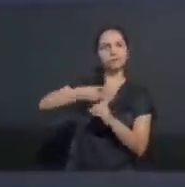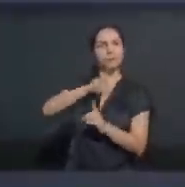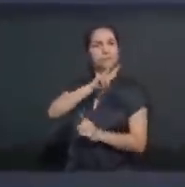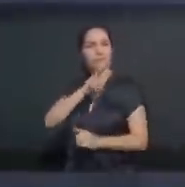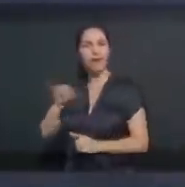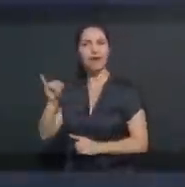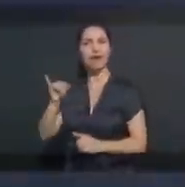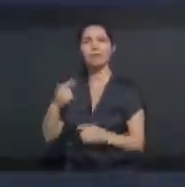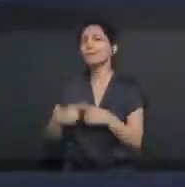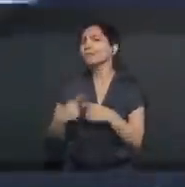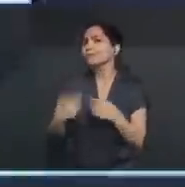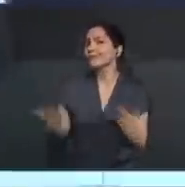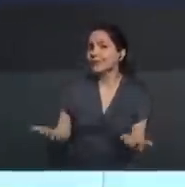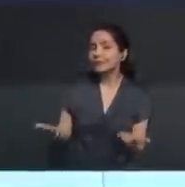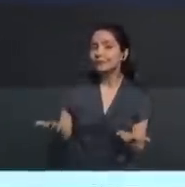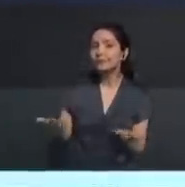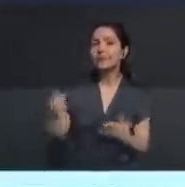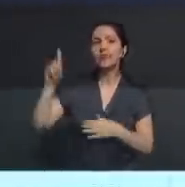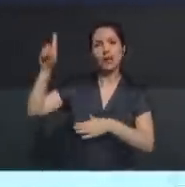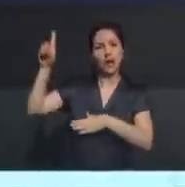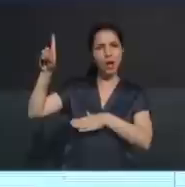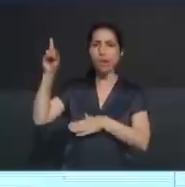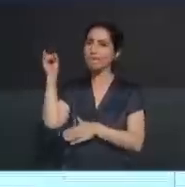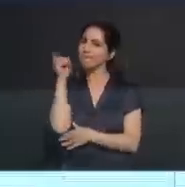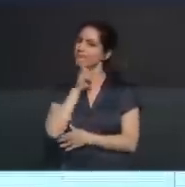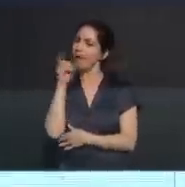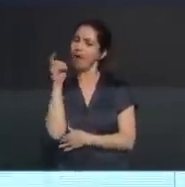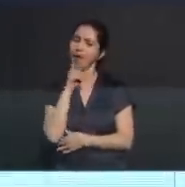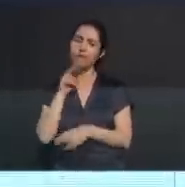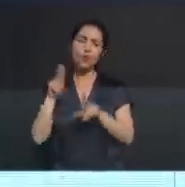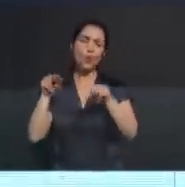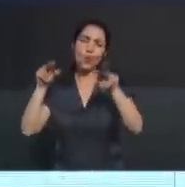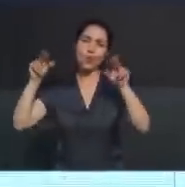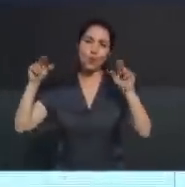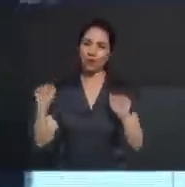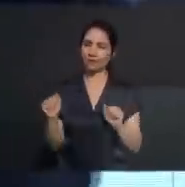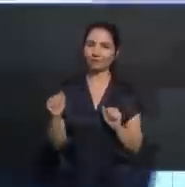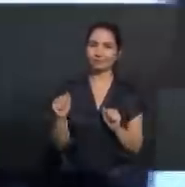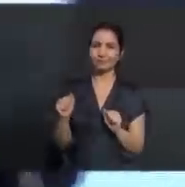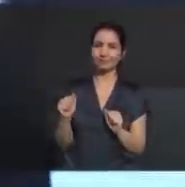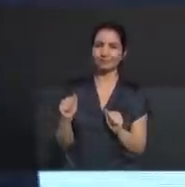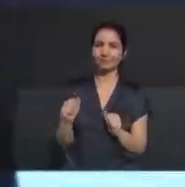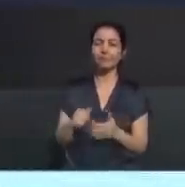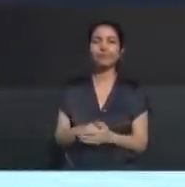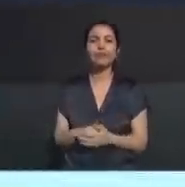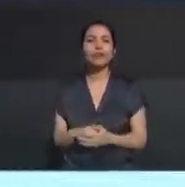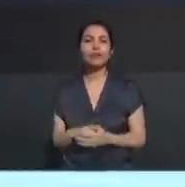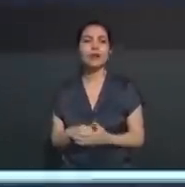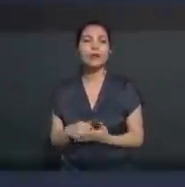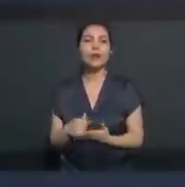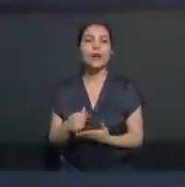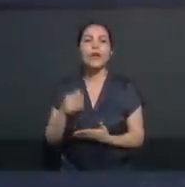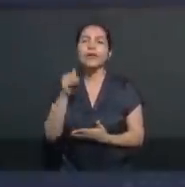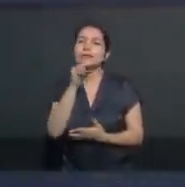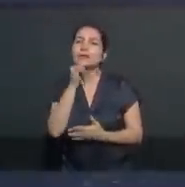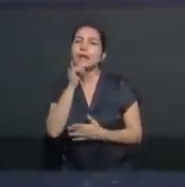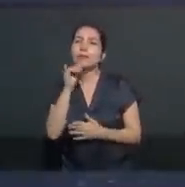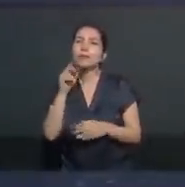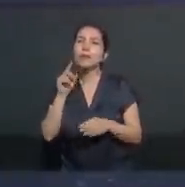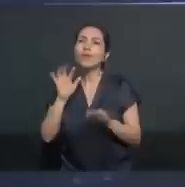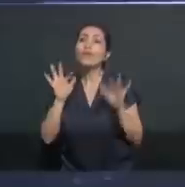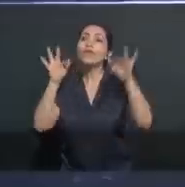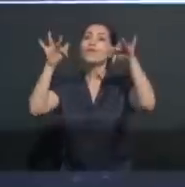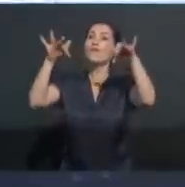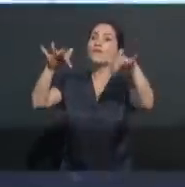que Ele vai nos abençoar? Porque Ele não pode mentir. Ninguém vai chegar um dia para o juízo final e falar assim: é Deus,